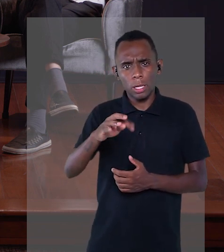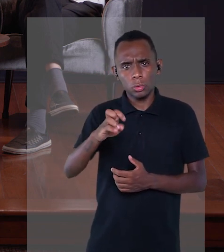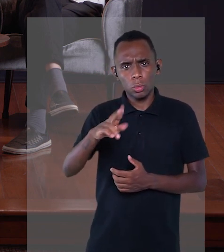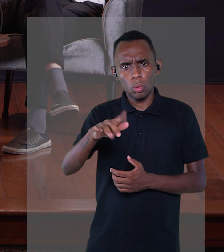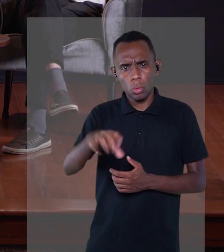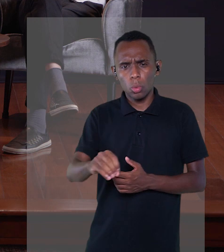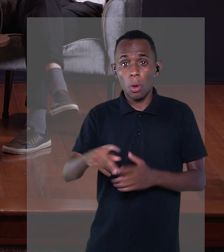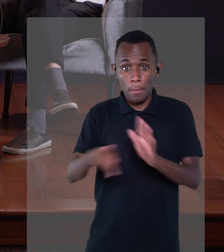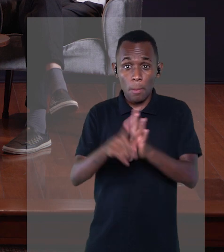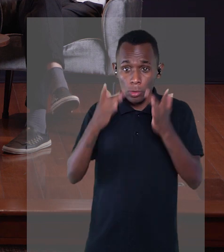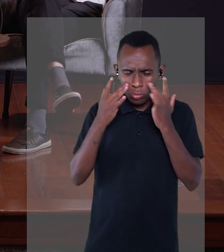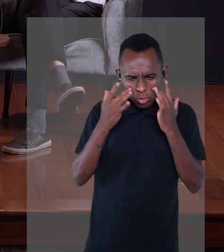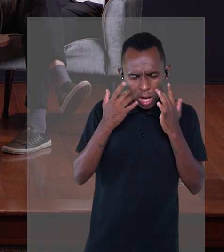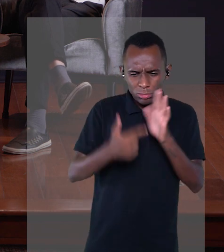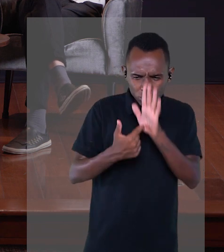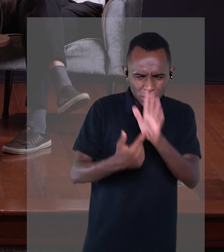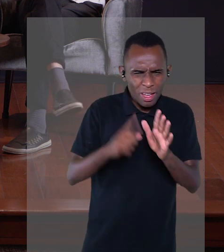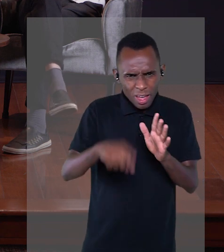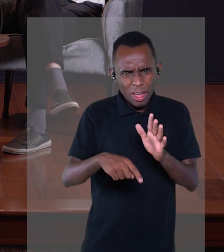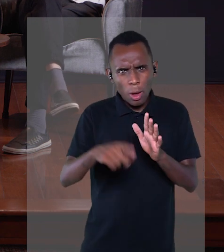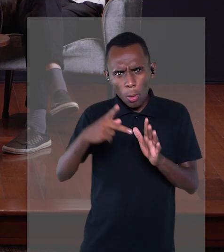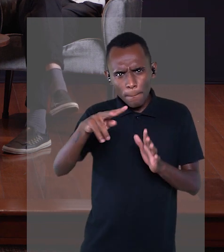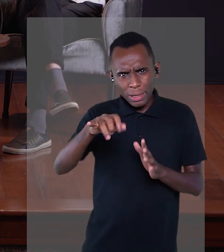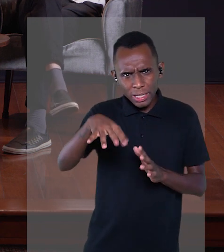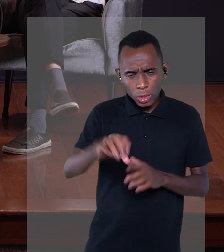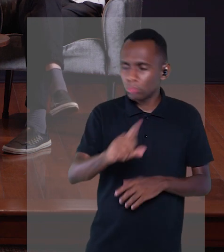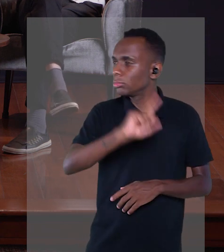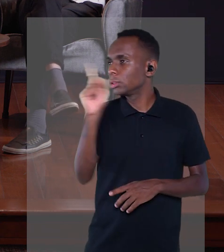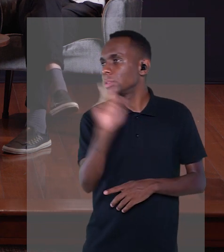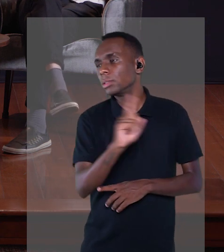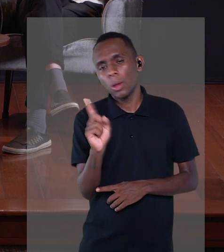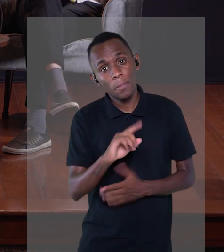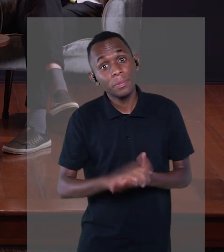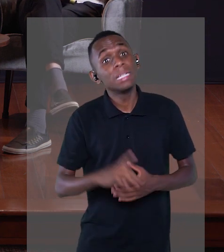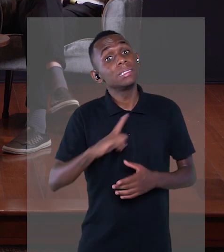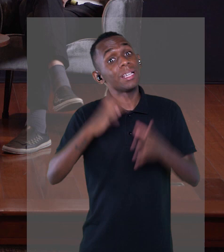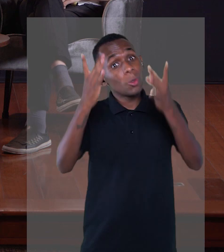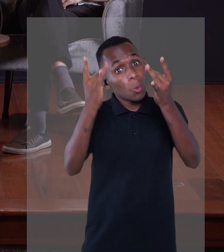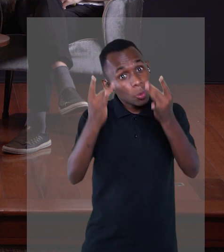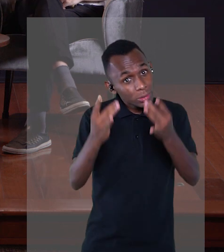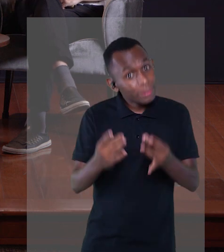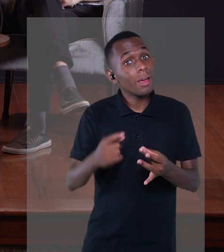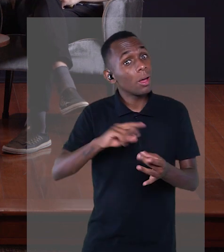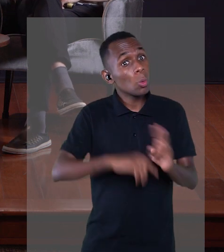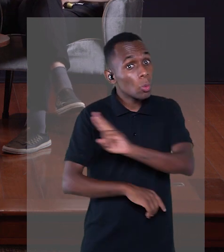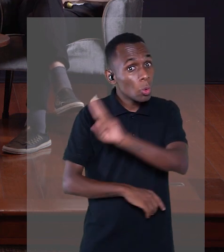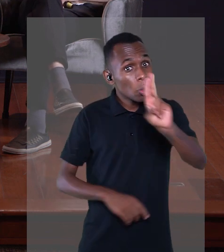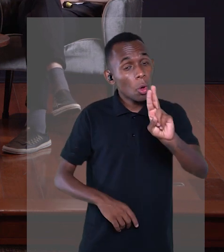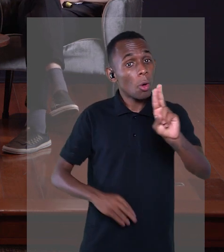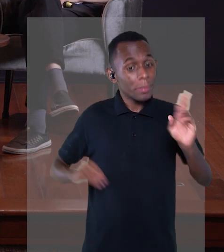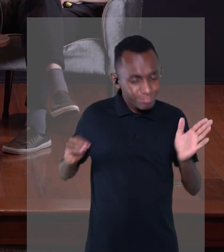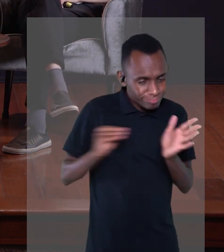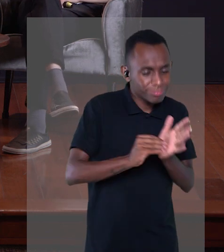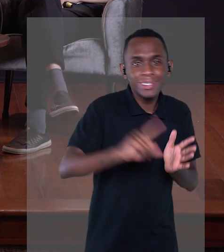Plínio Marcos? Eu falei, não é o Plínio Marcos. E tem esse detalhe que ele não dá os nomes dos